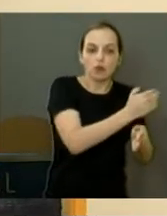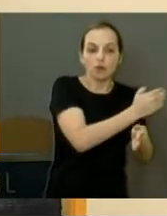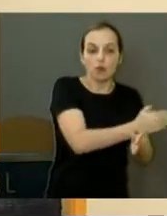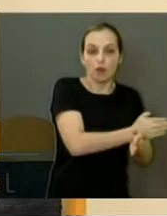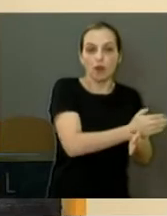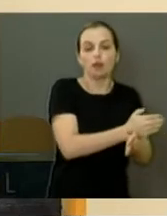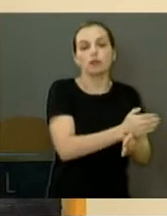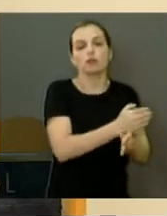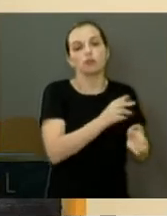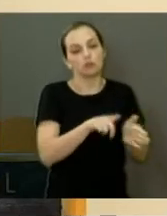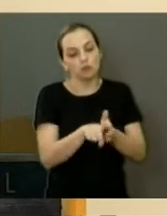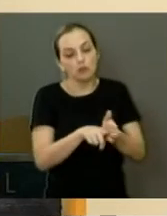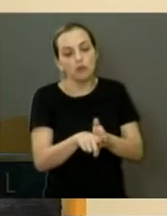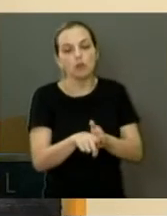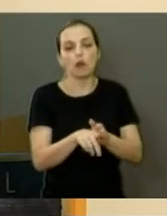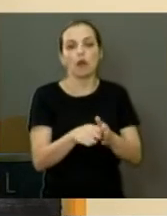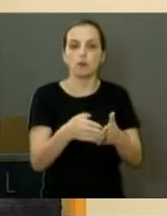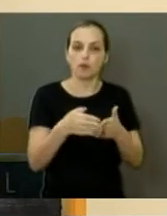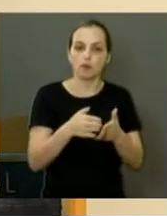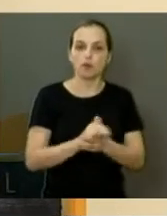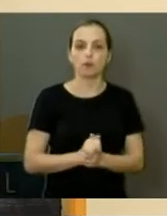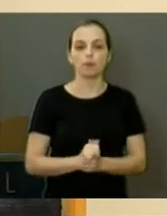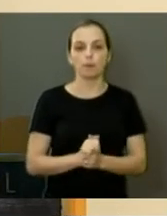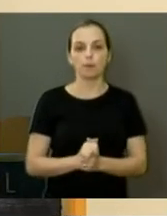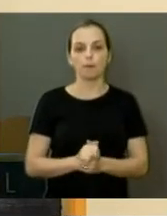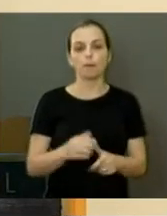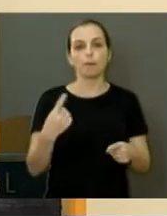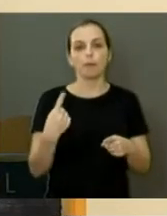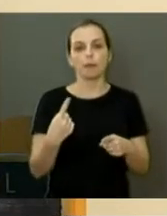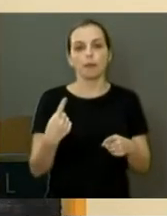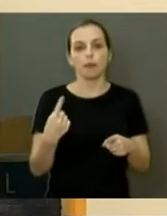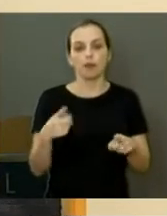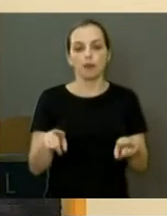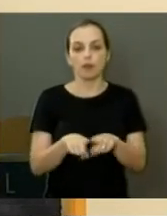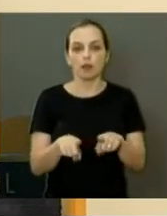isso daí. Outro detalhe também que estão reclamando,